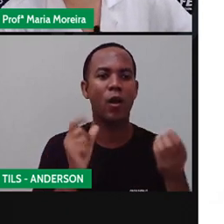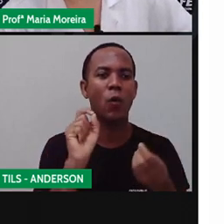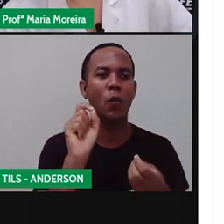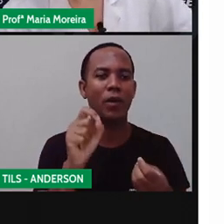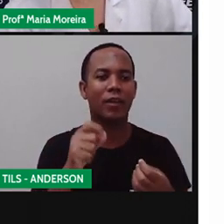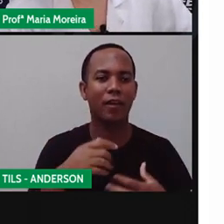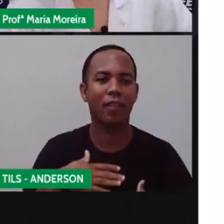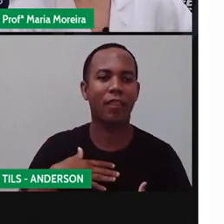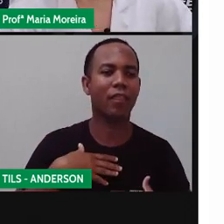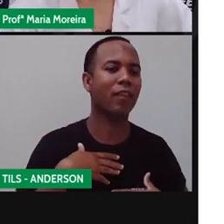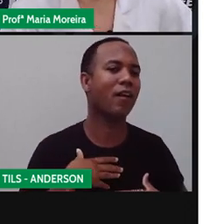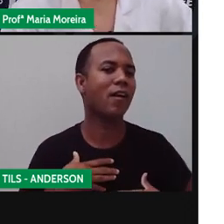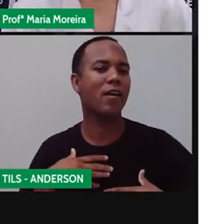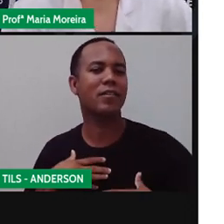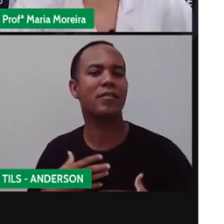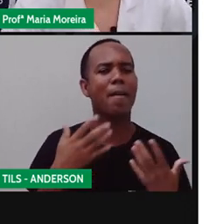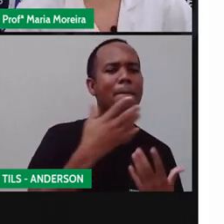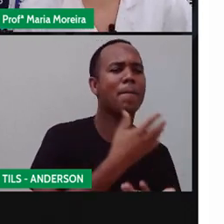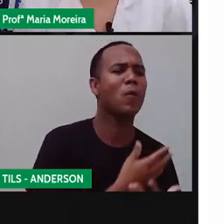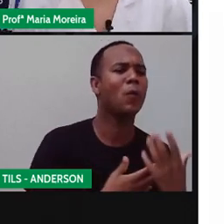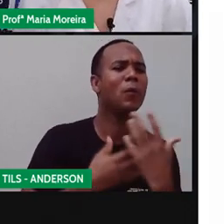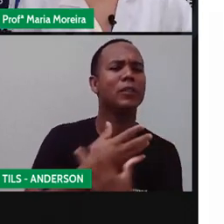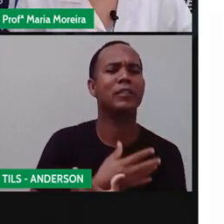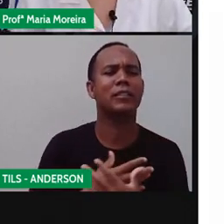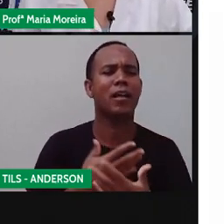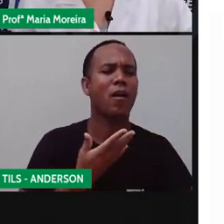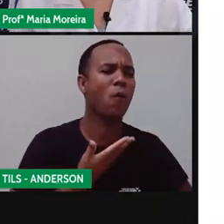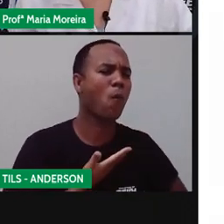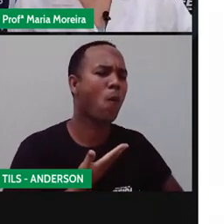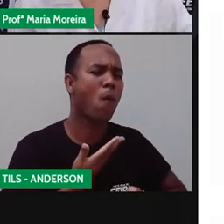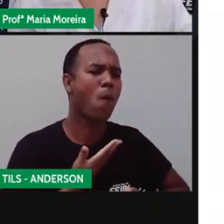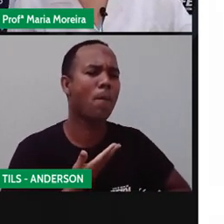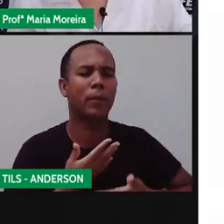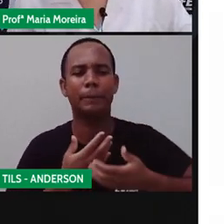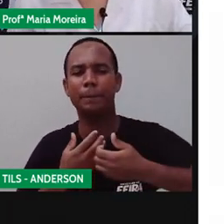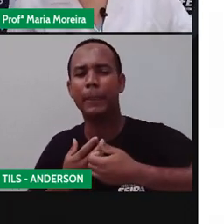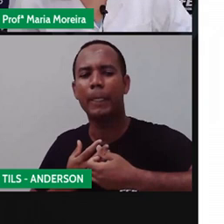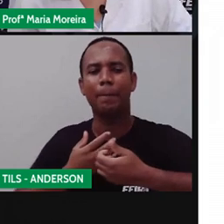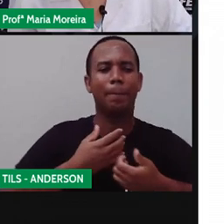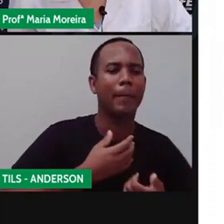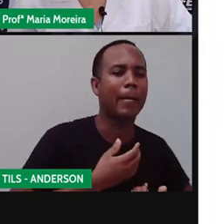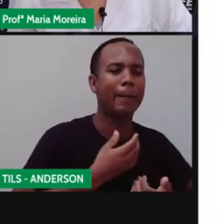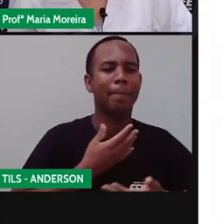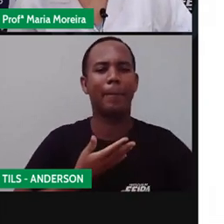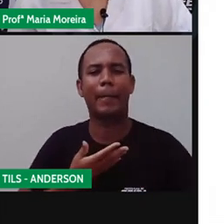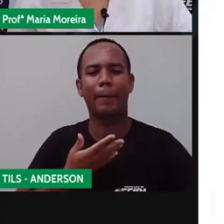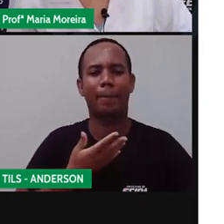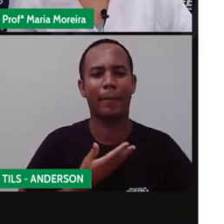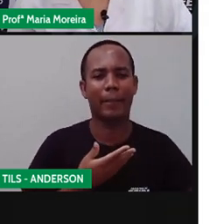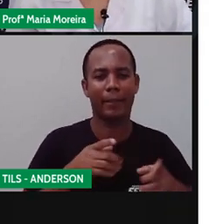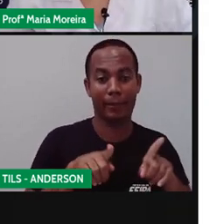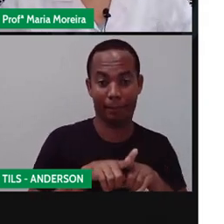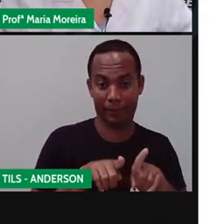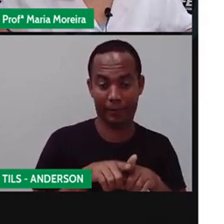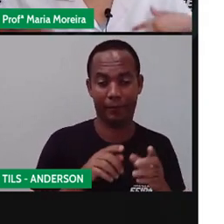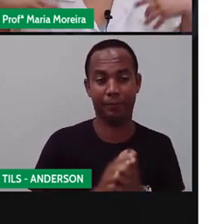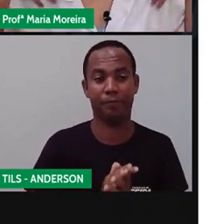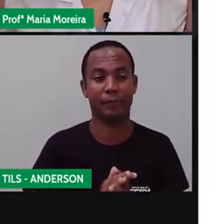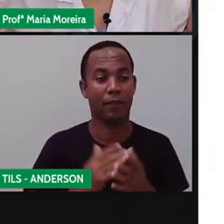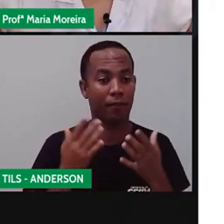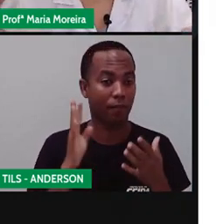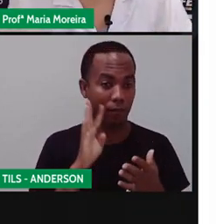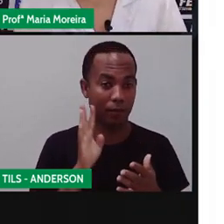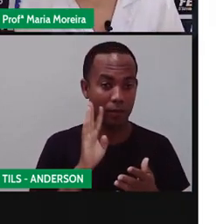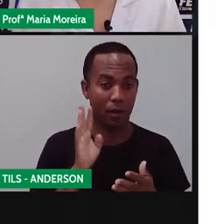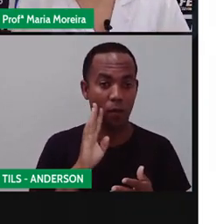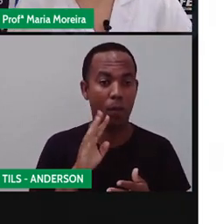dança, sobre música, sobre movimentação corporal, gente. Olha que bacana, né? Porque o